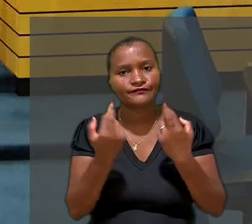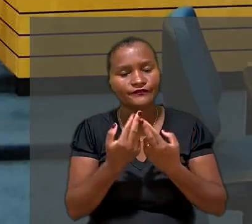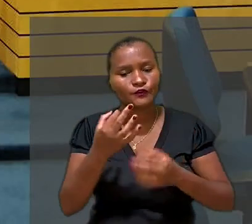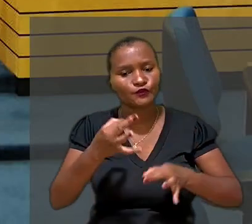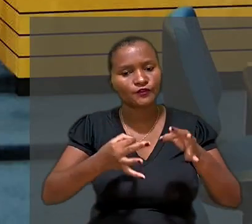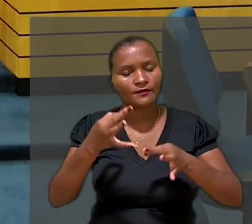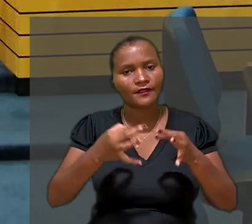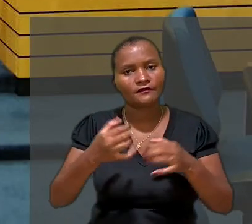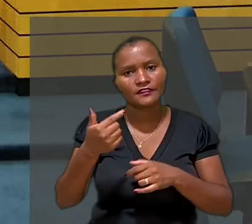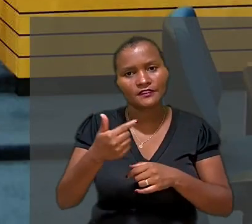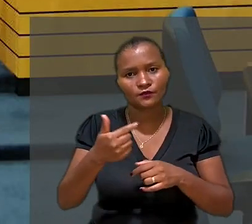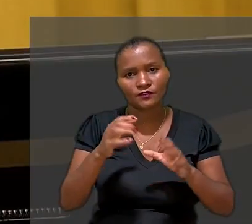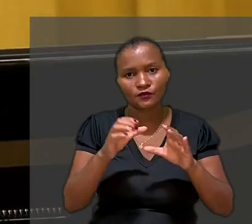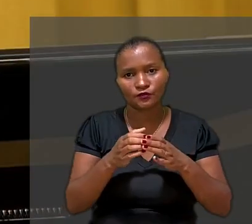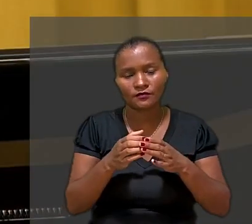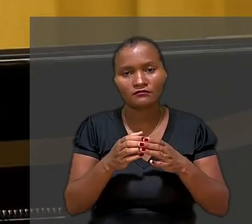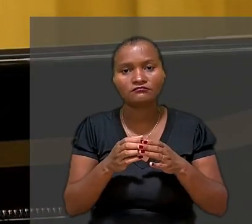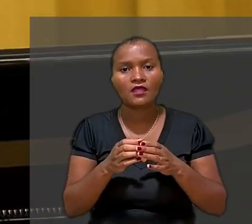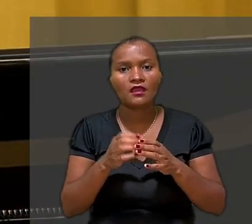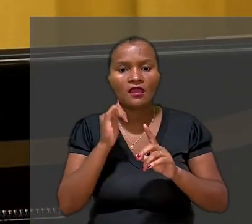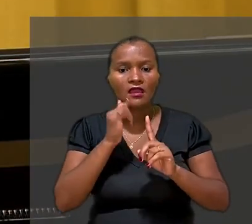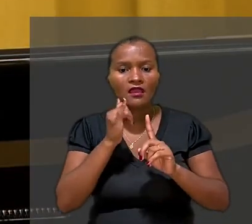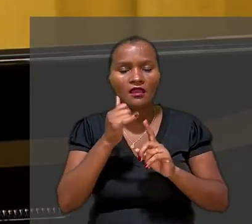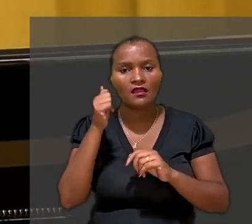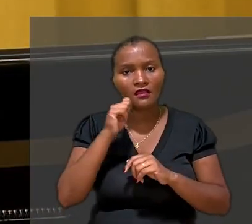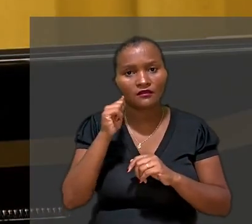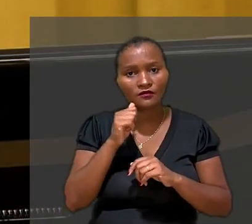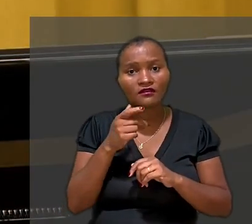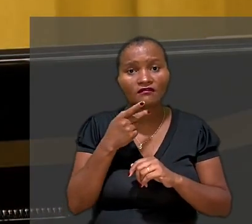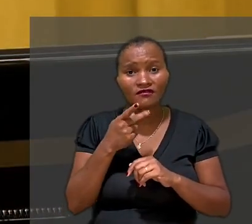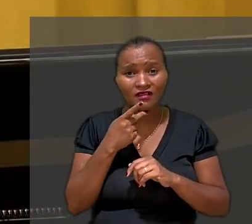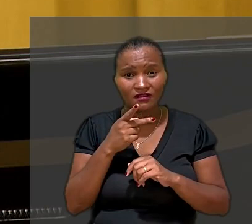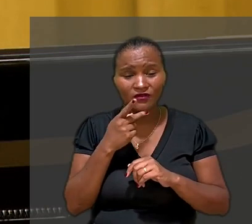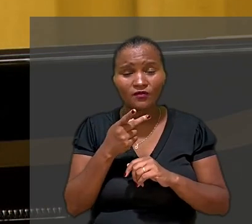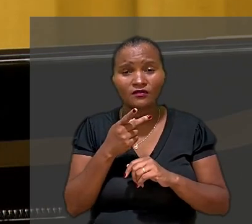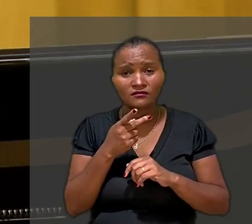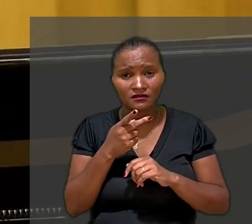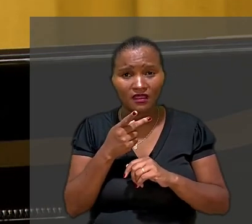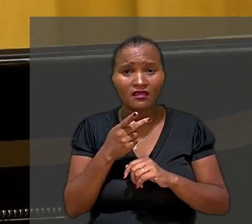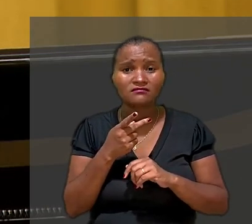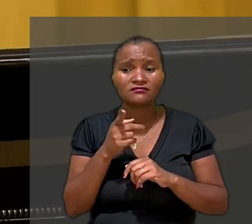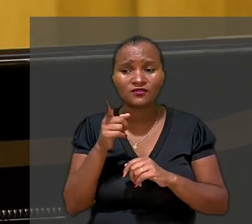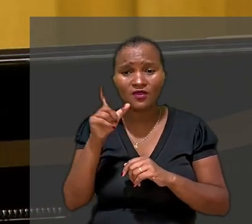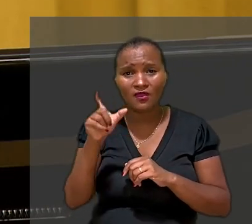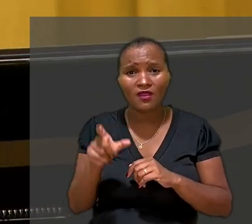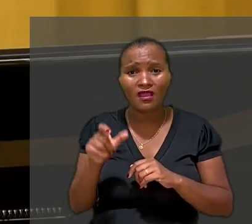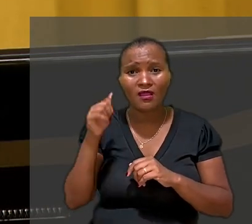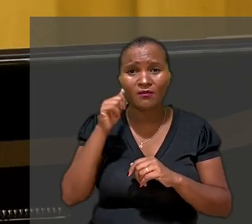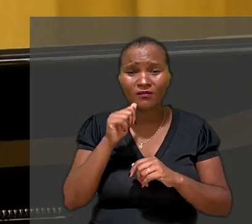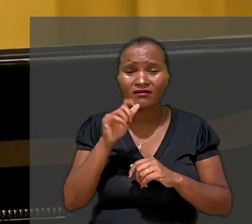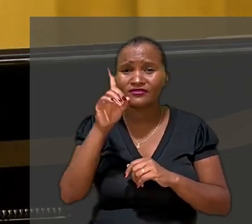sessão de julgamento na segunda turma, a relatora destacou que o caso em questão é imprescritível por